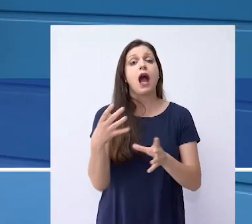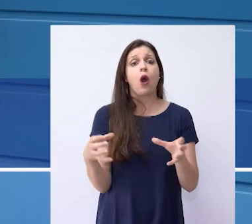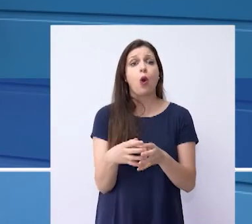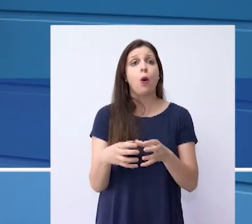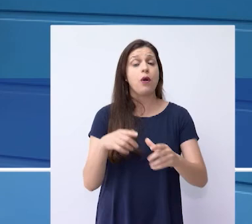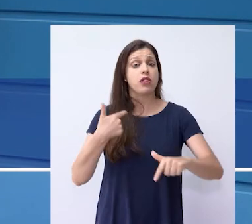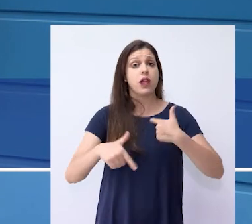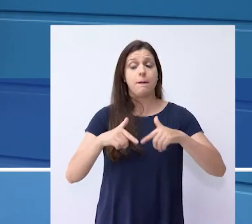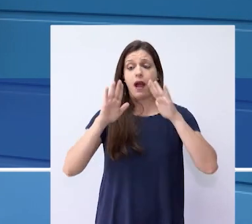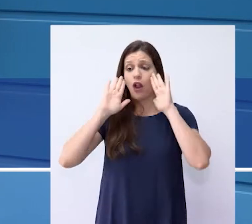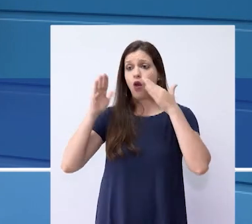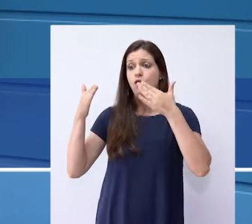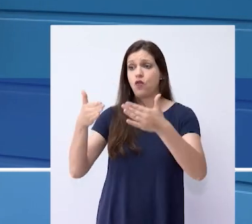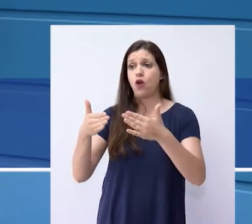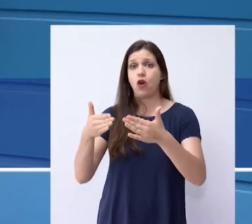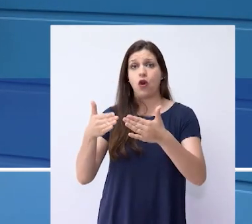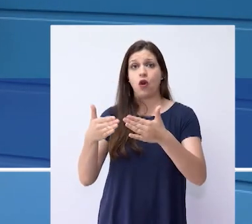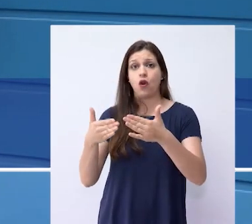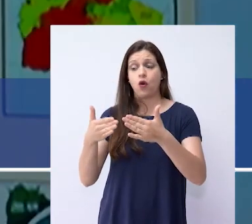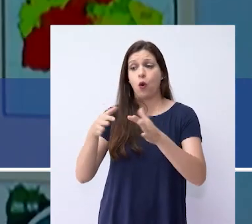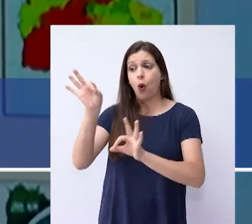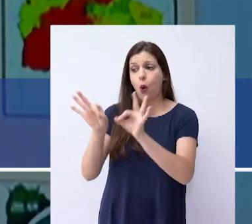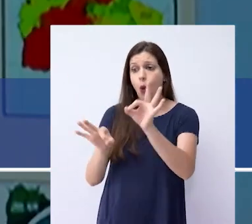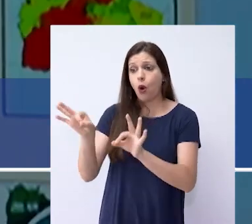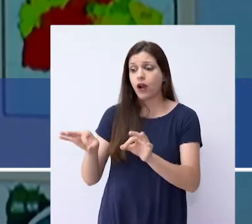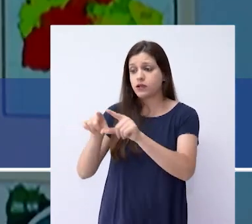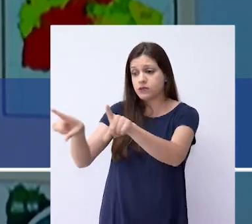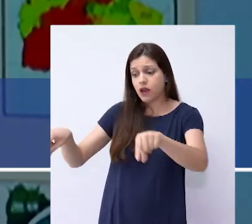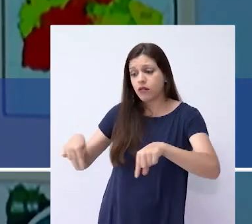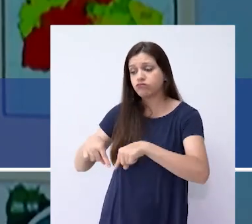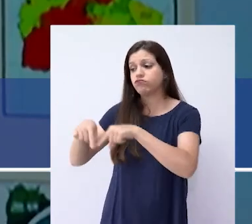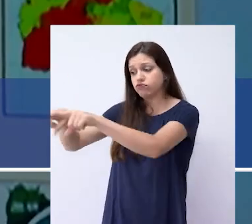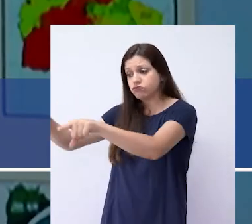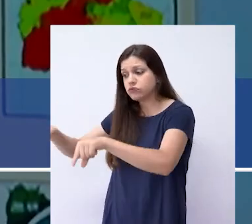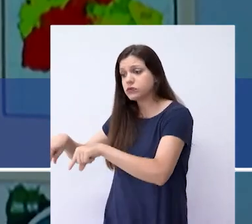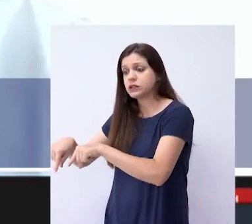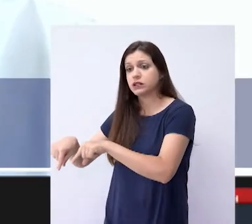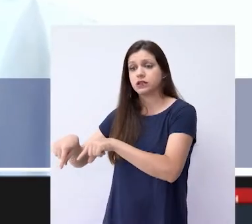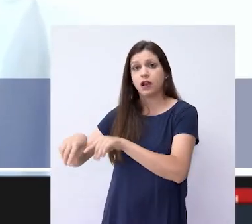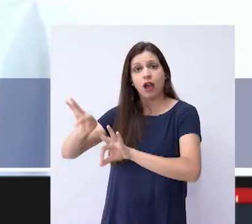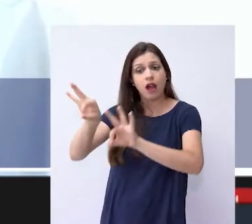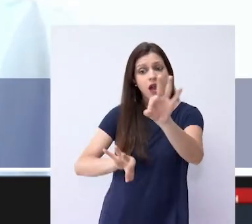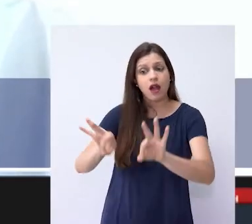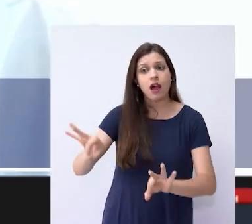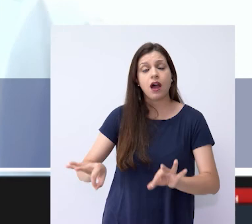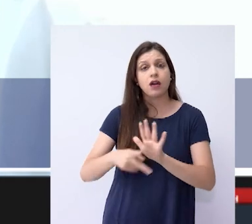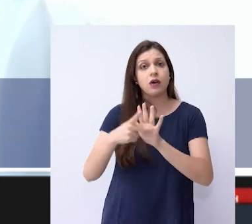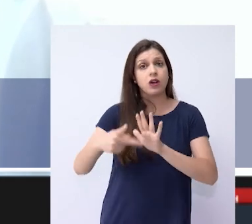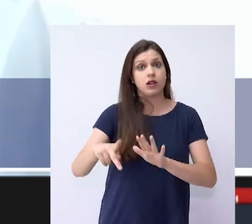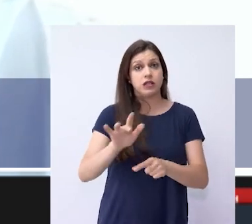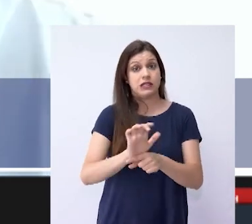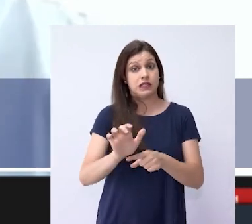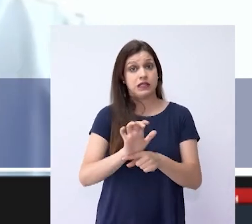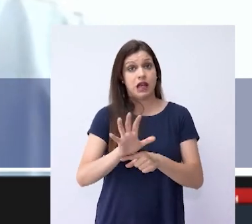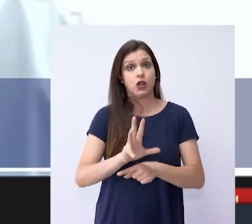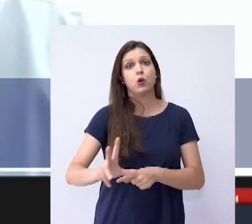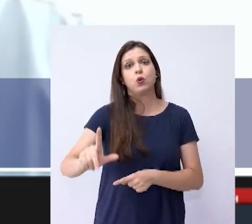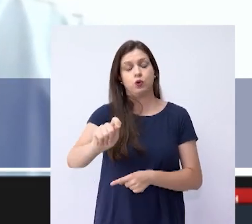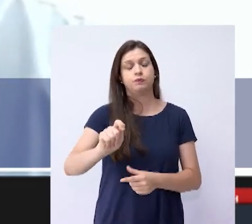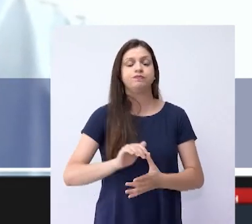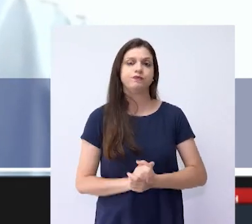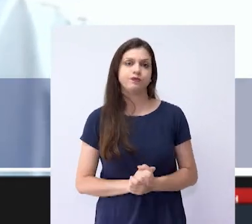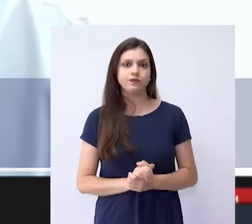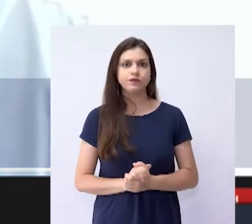criação de um grupo de trabalho voltado à elaboração dos zoneamentos no restante do estado. O secretário ainda ressaltou a importância do